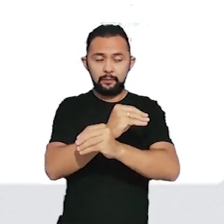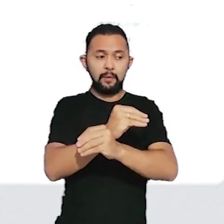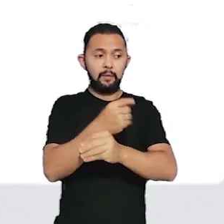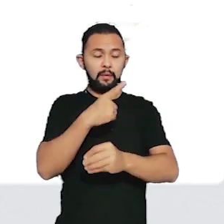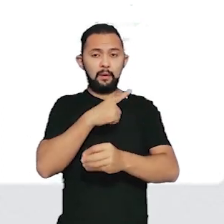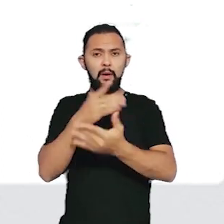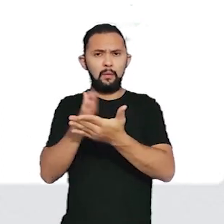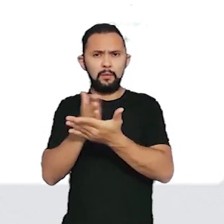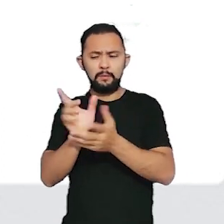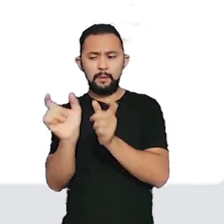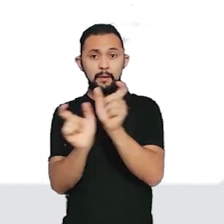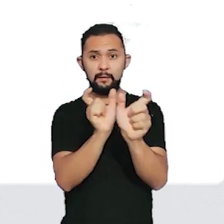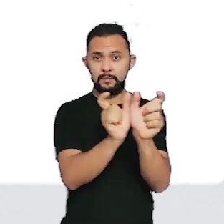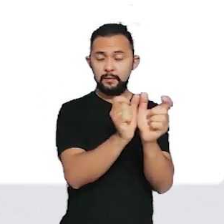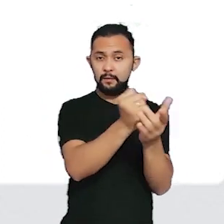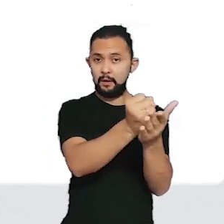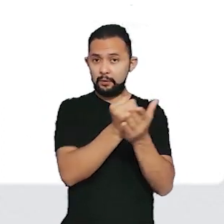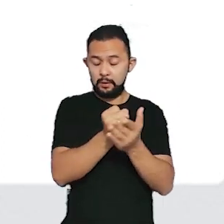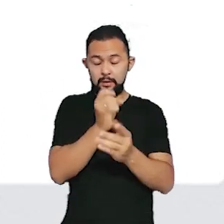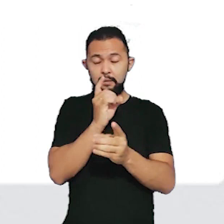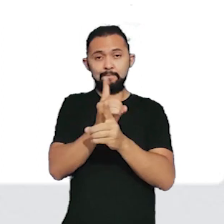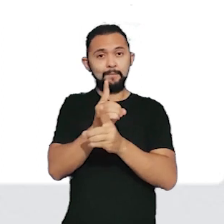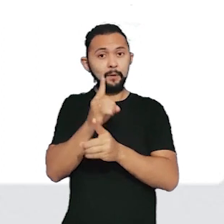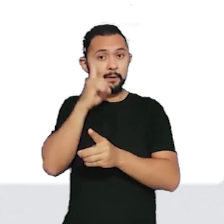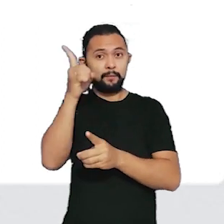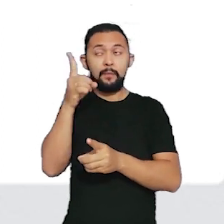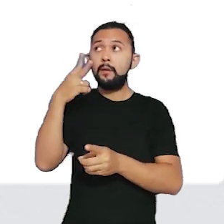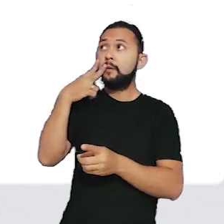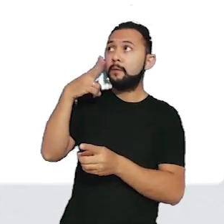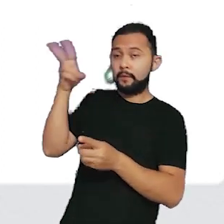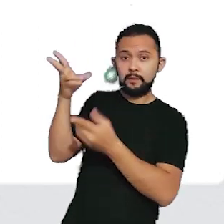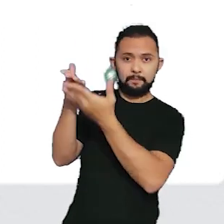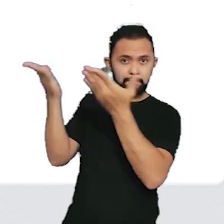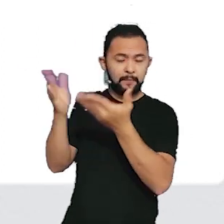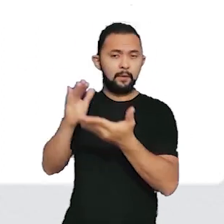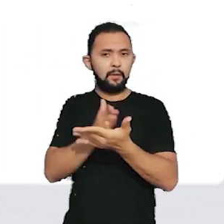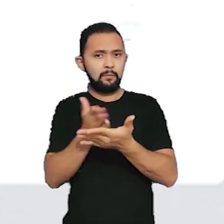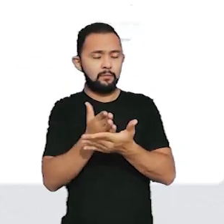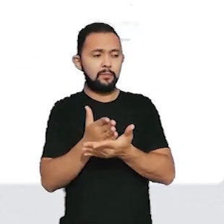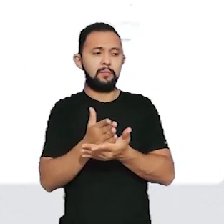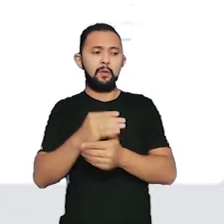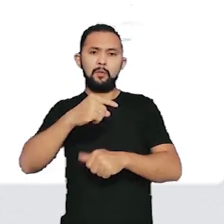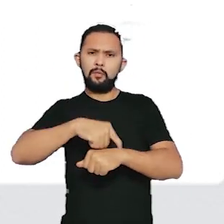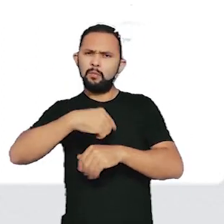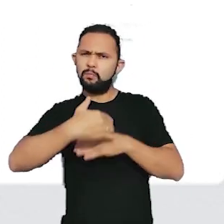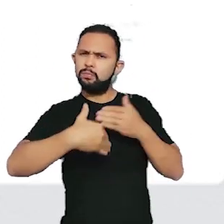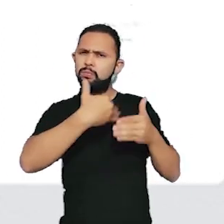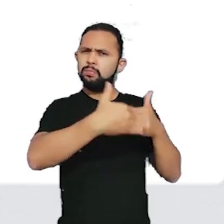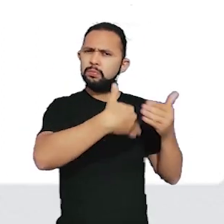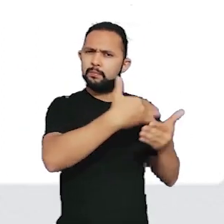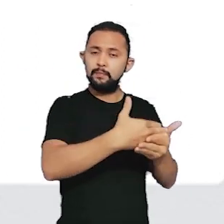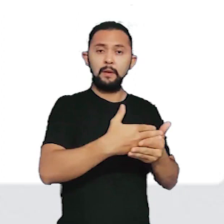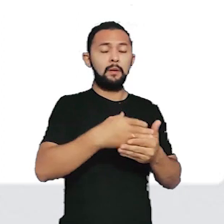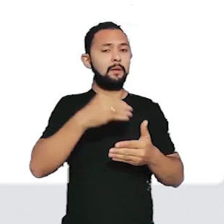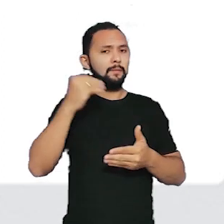que, tanto mais. E o exemplo, ó. À medida que o tempo passa, mais